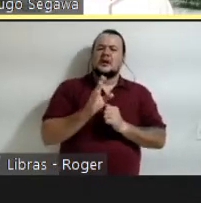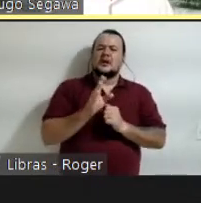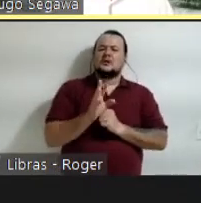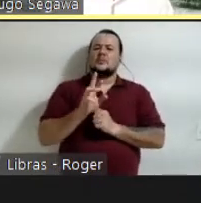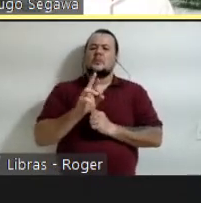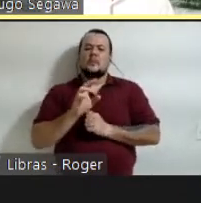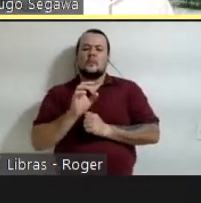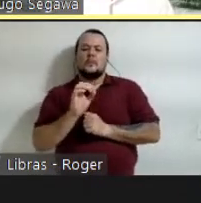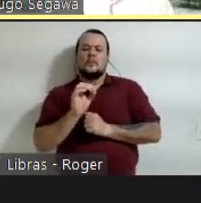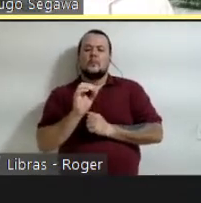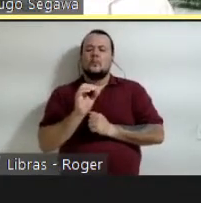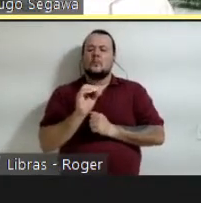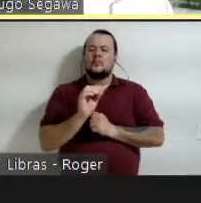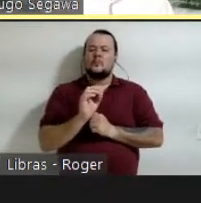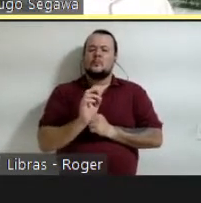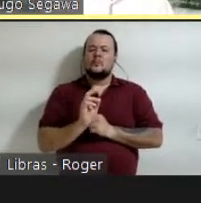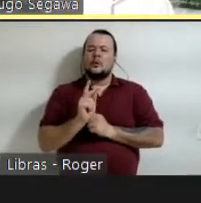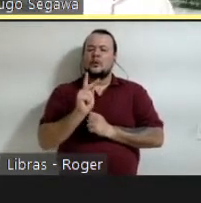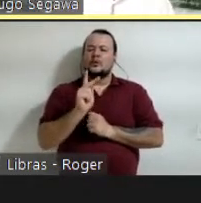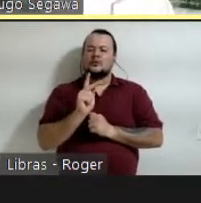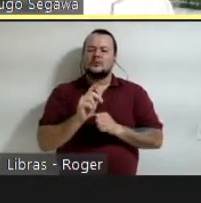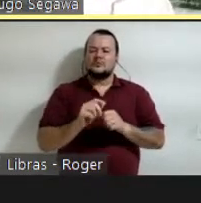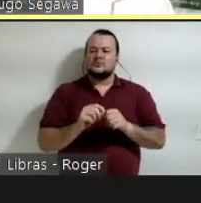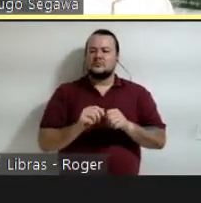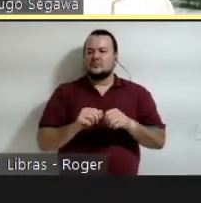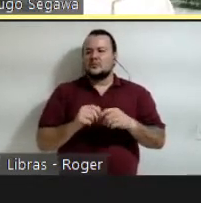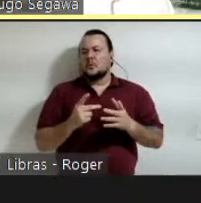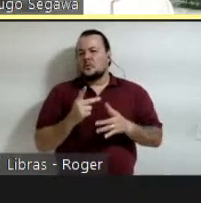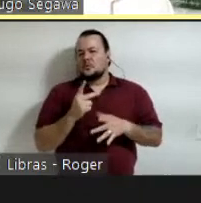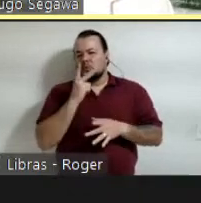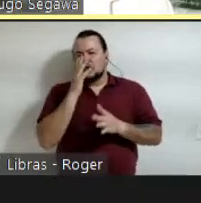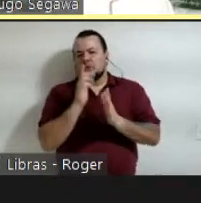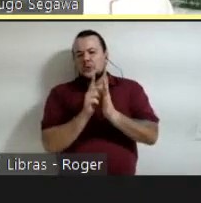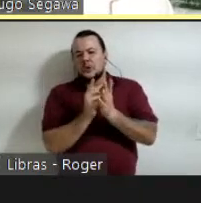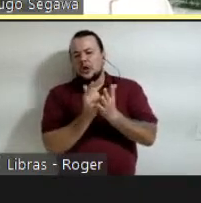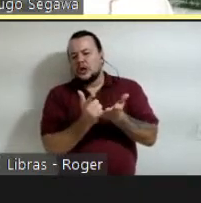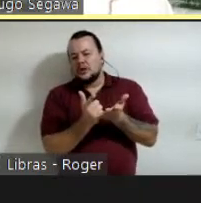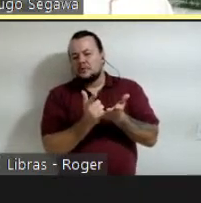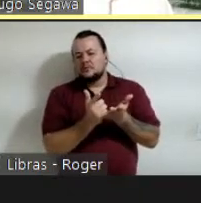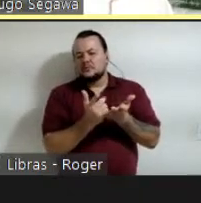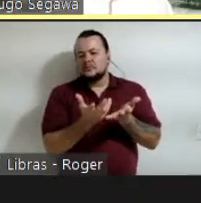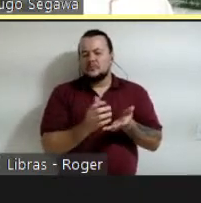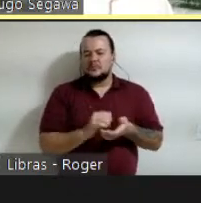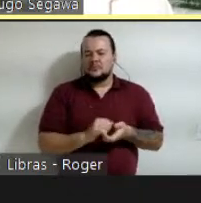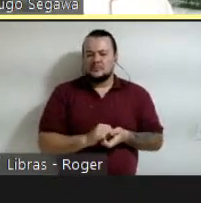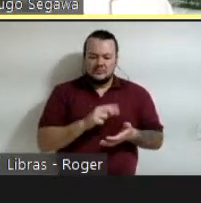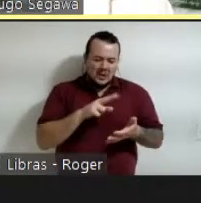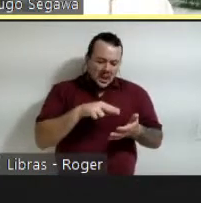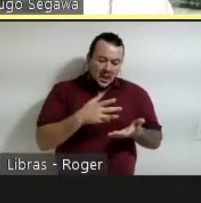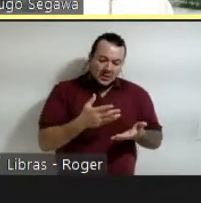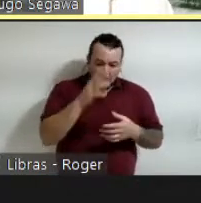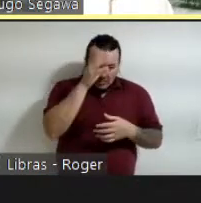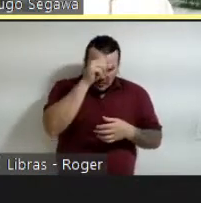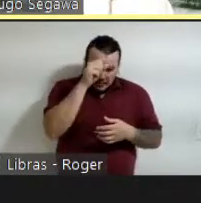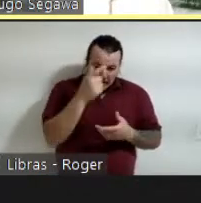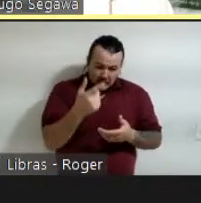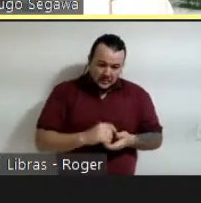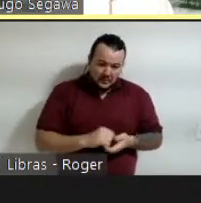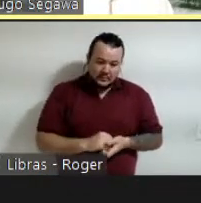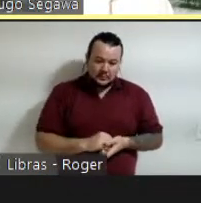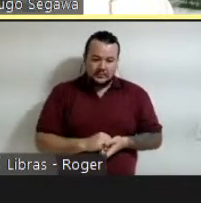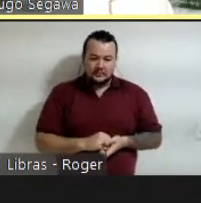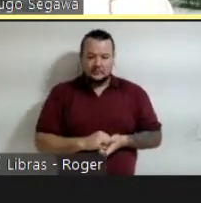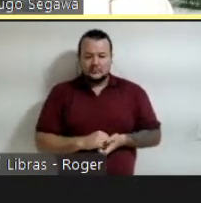Ou será que ele andou lendo os livros de Le Corbusier? O fato é